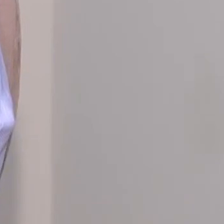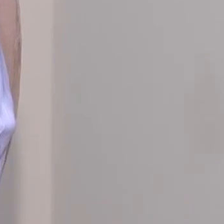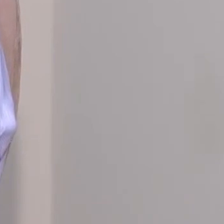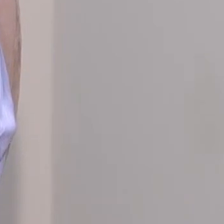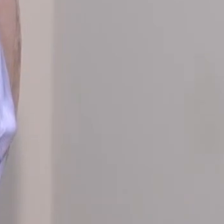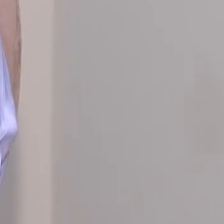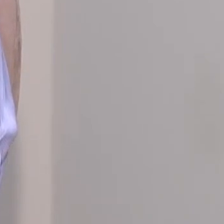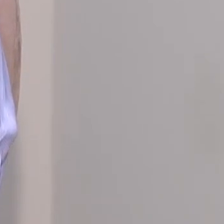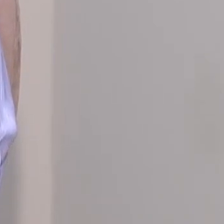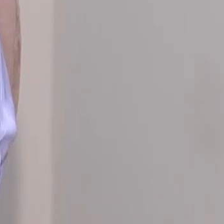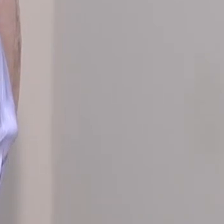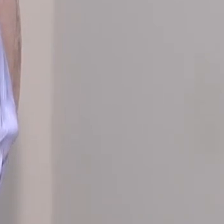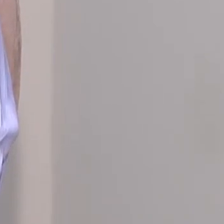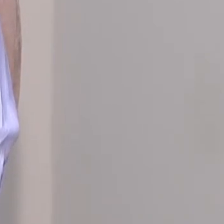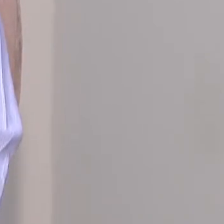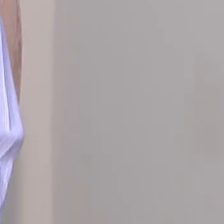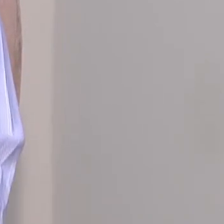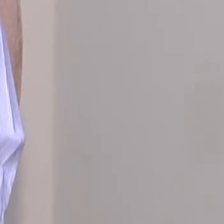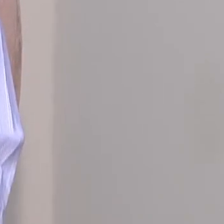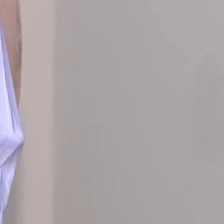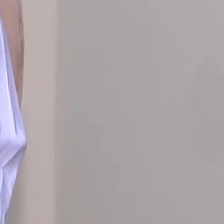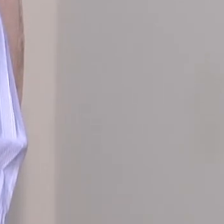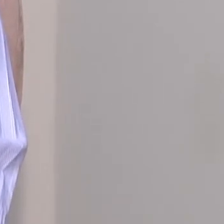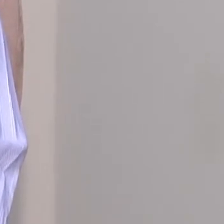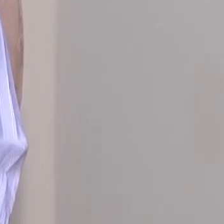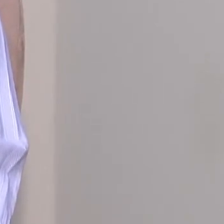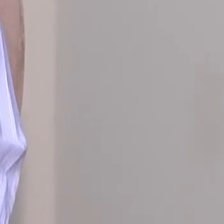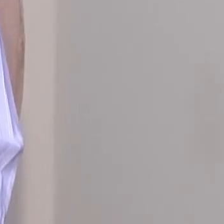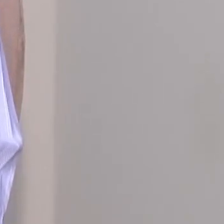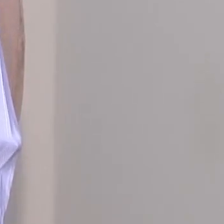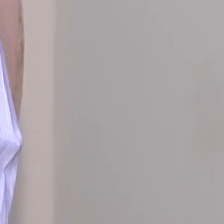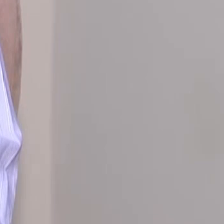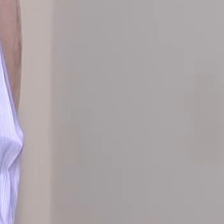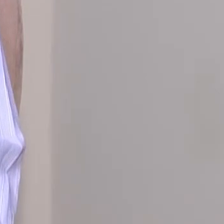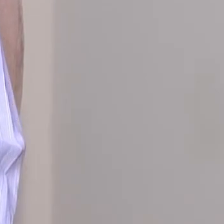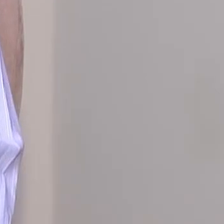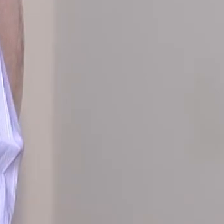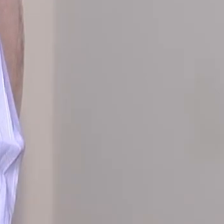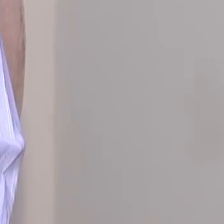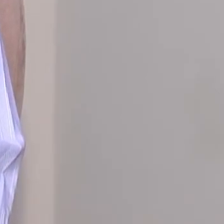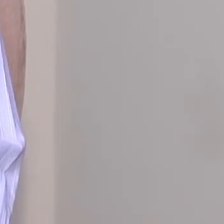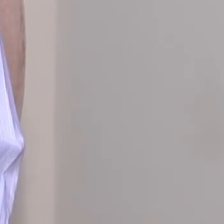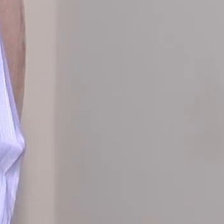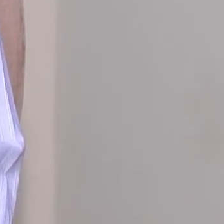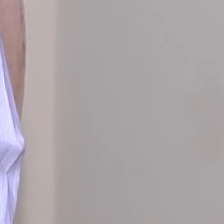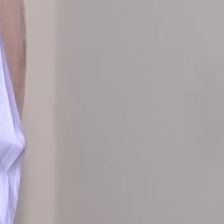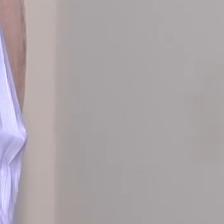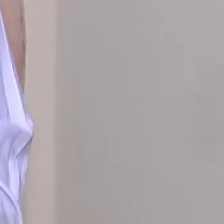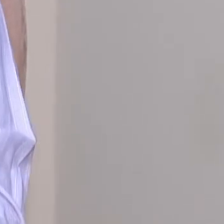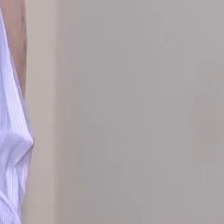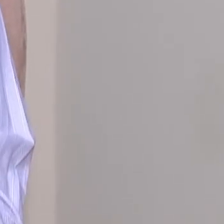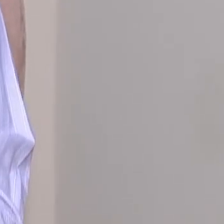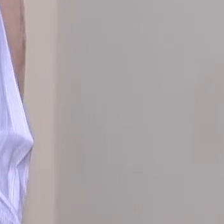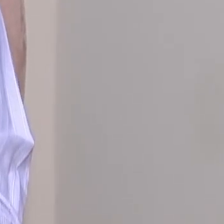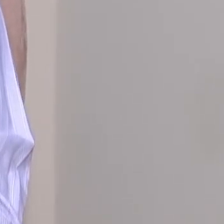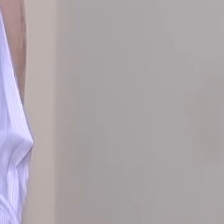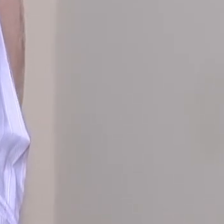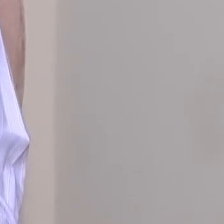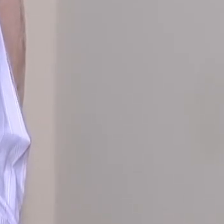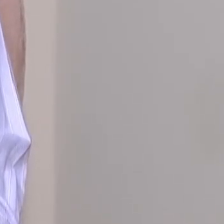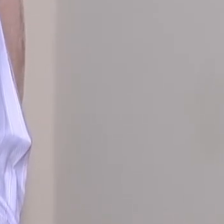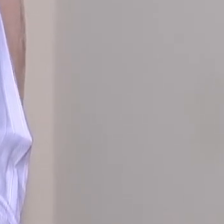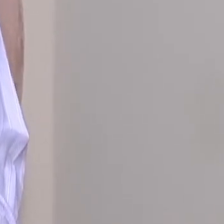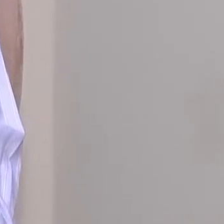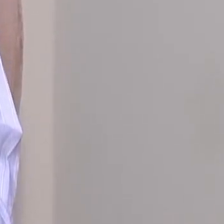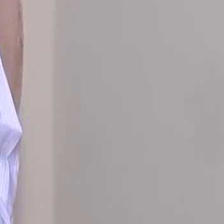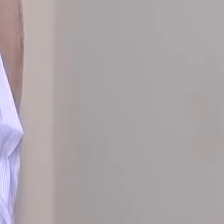seja fácil de consultar. Então, se antigamente as pessoas faziam o seu orçamento num pedacinho de papel, faziam